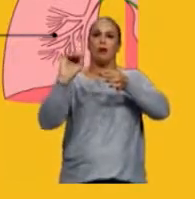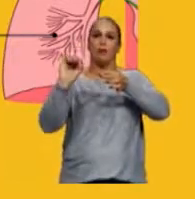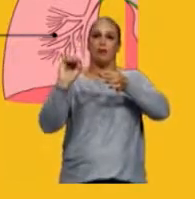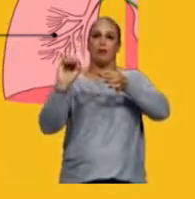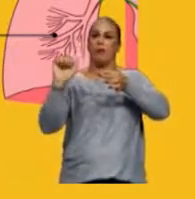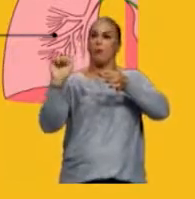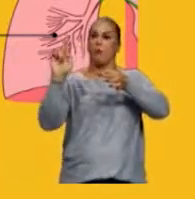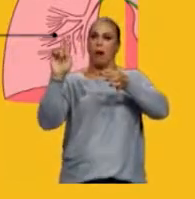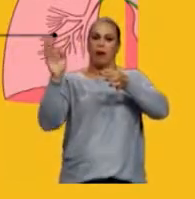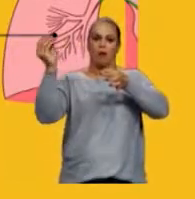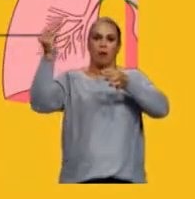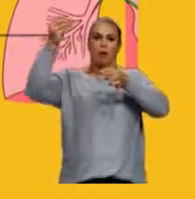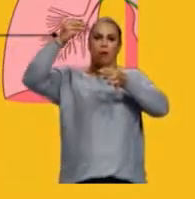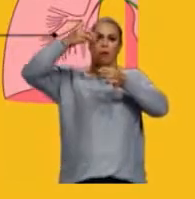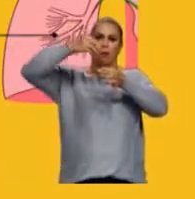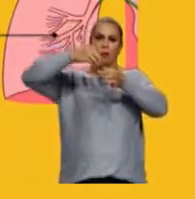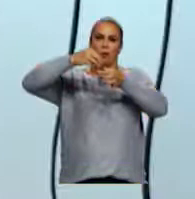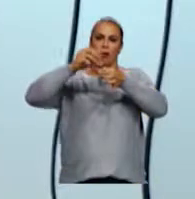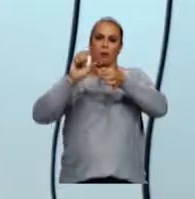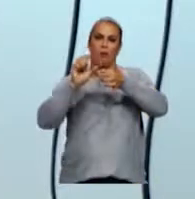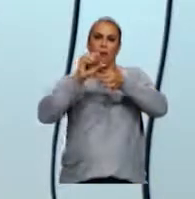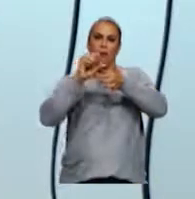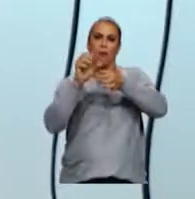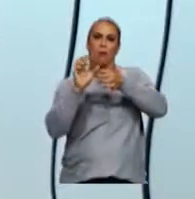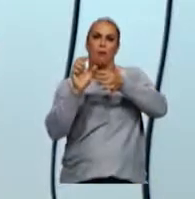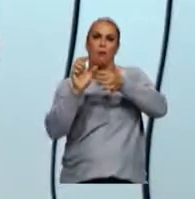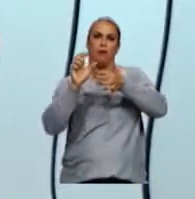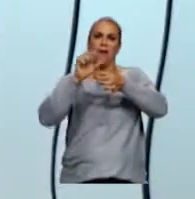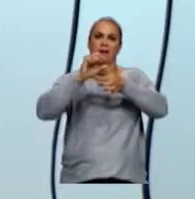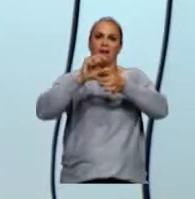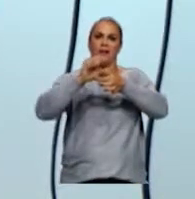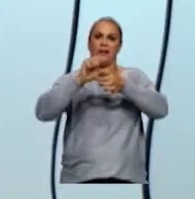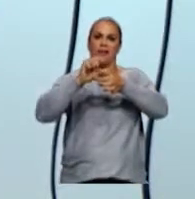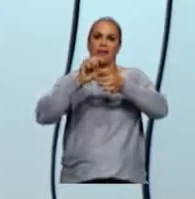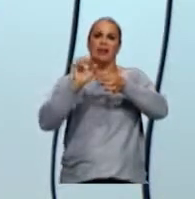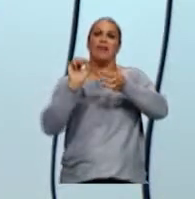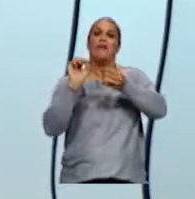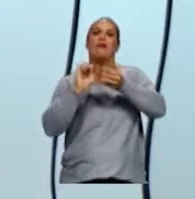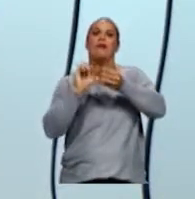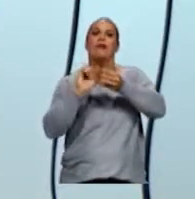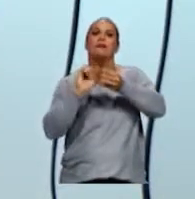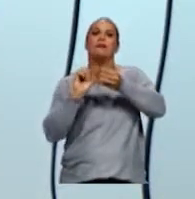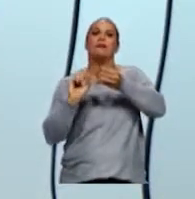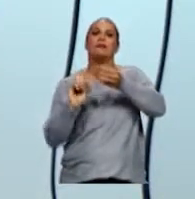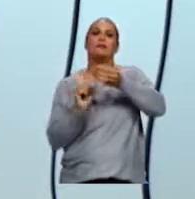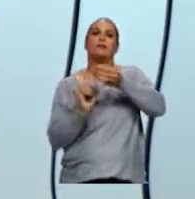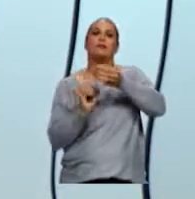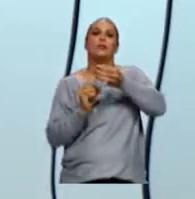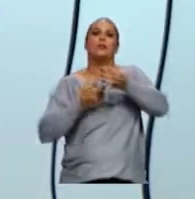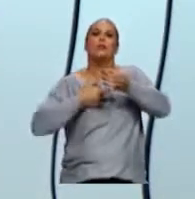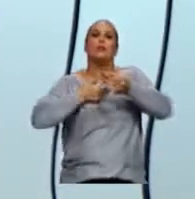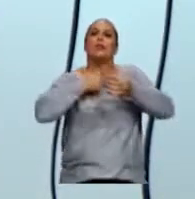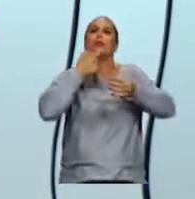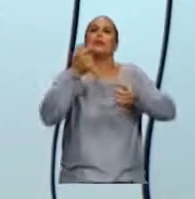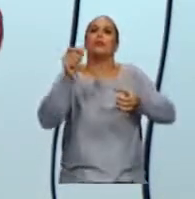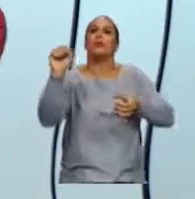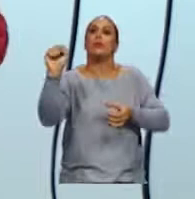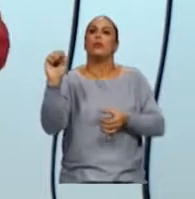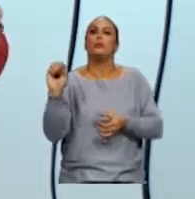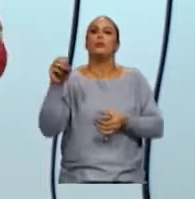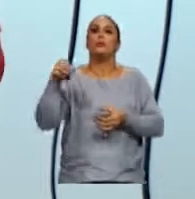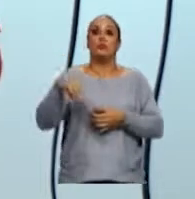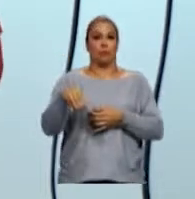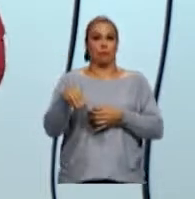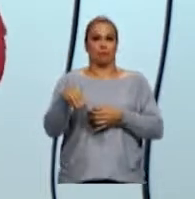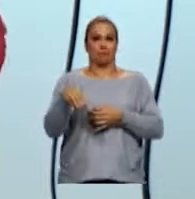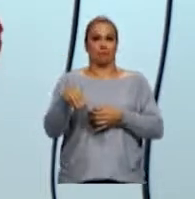vocais, que vai dar origem ao som. Então, por isso que a laringe é um órgão respiratório, é onde estão as